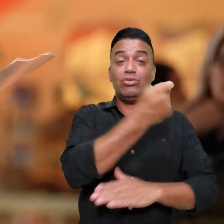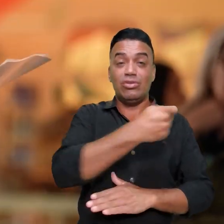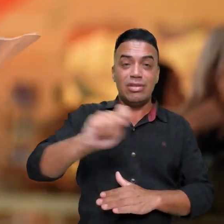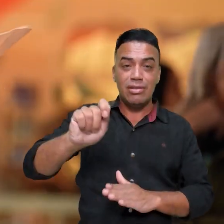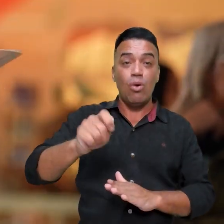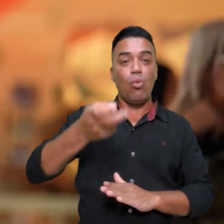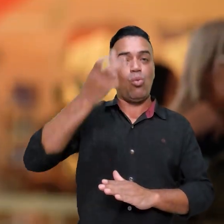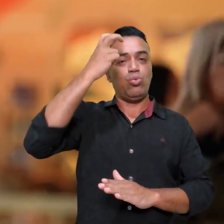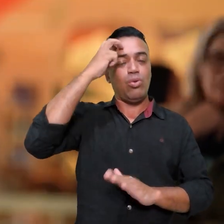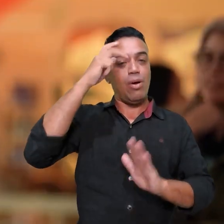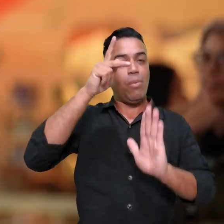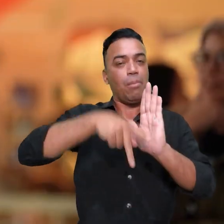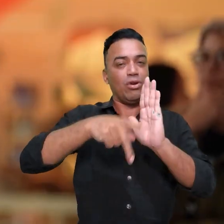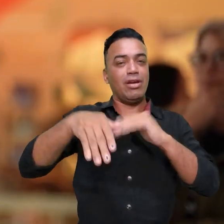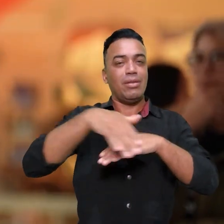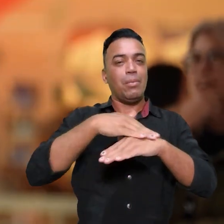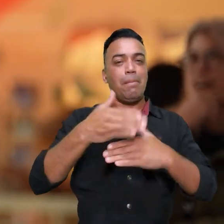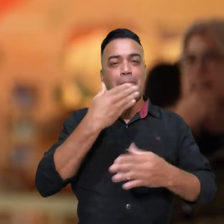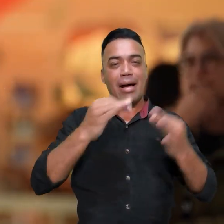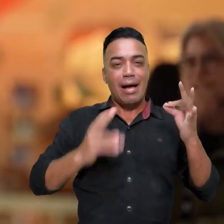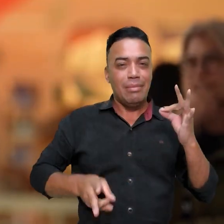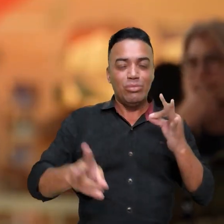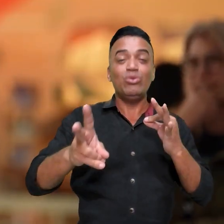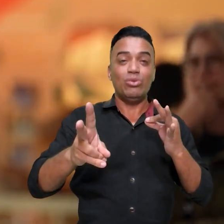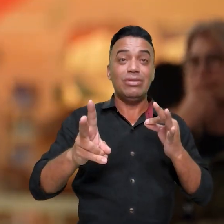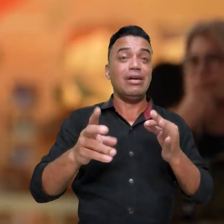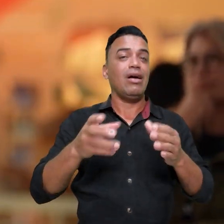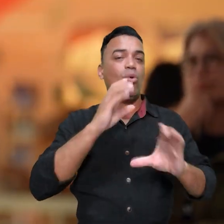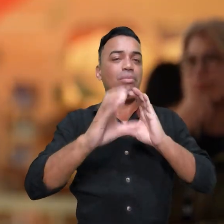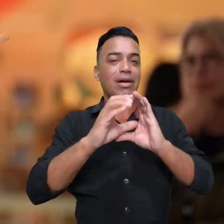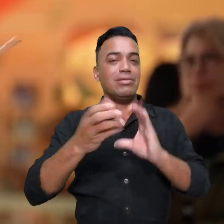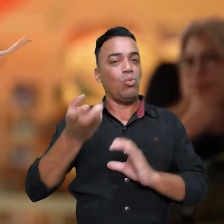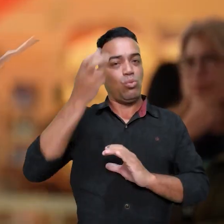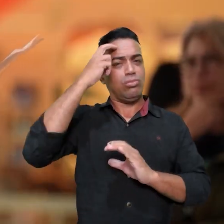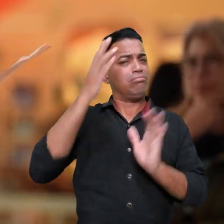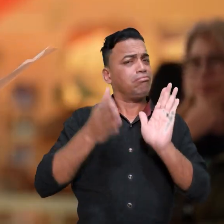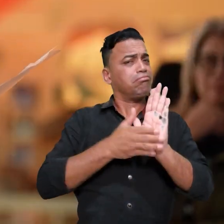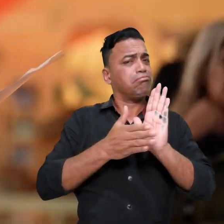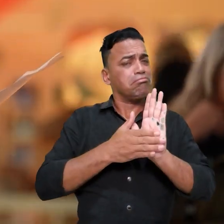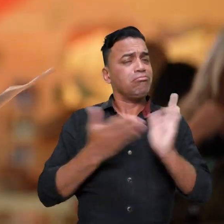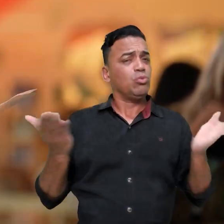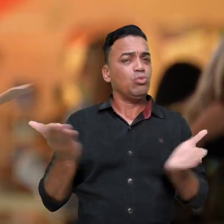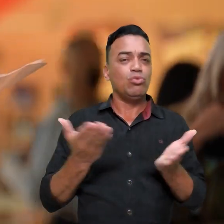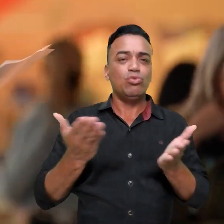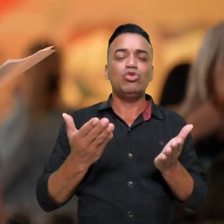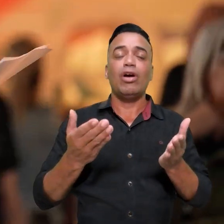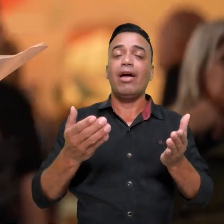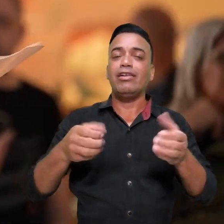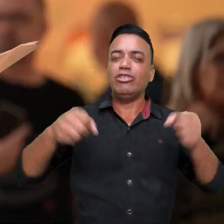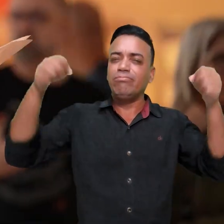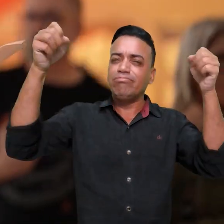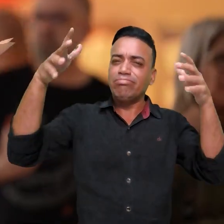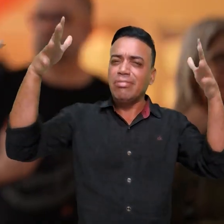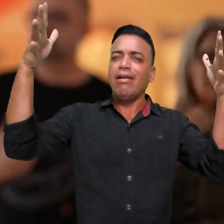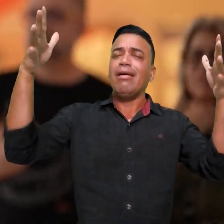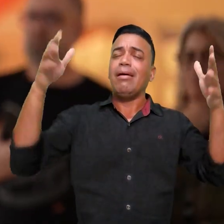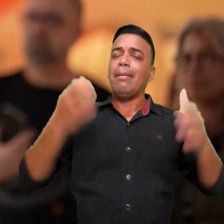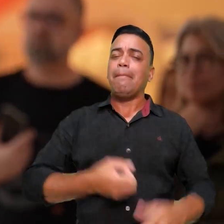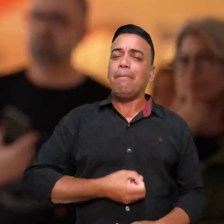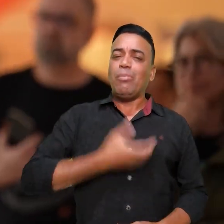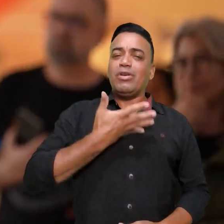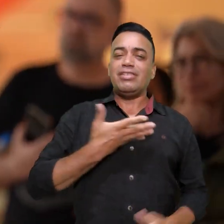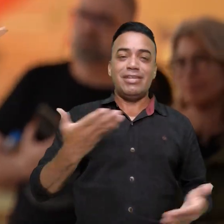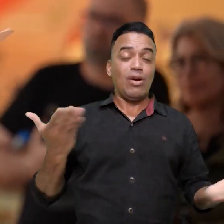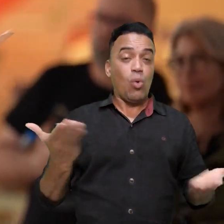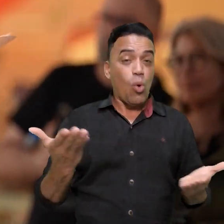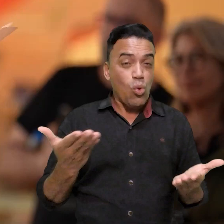Sempre um Papo e AB Comunicação e Cultura. A proposta desse encontro é justamente iluminar os sentidos da poesia no